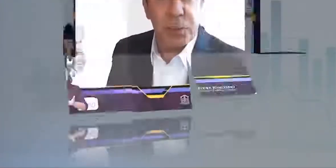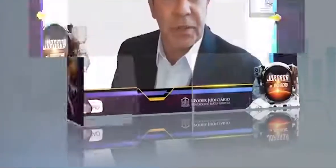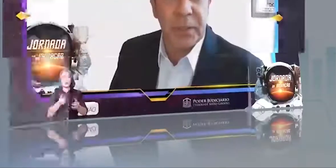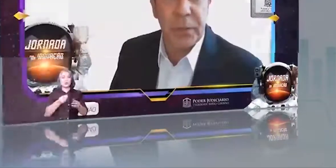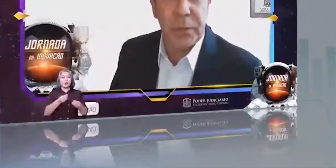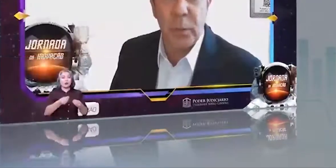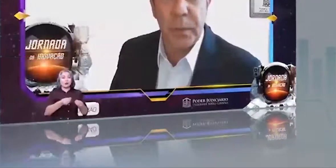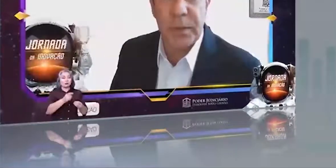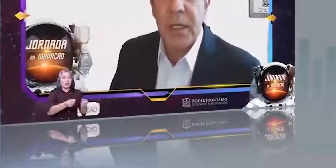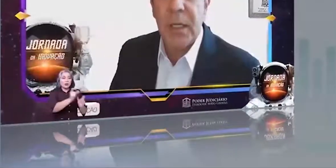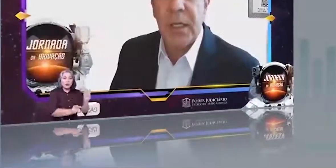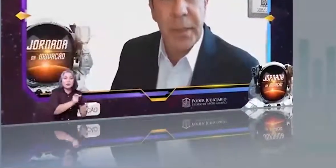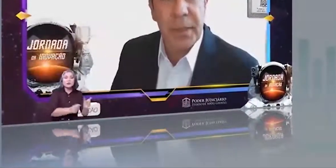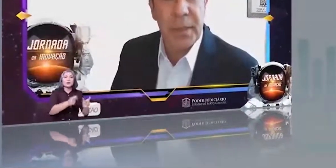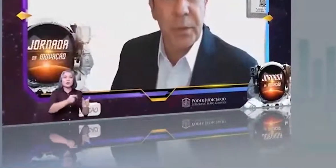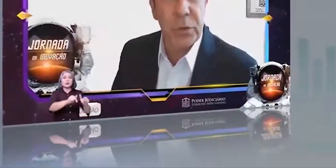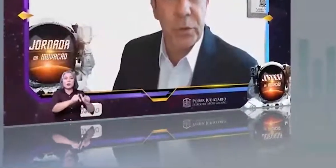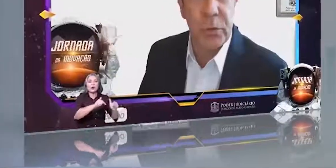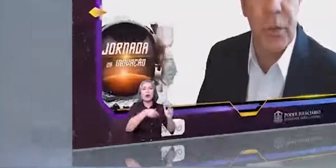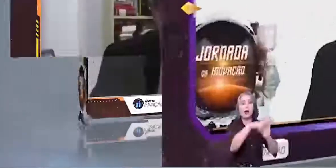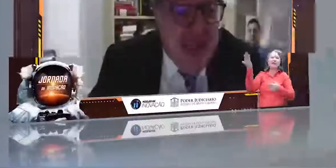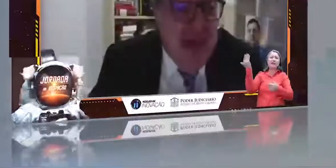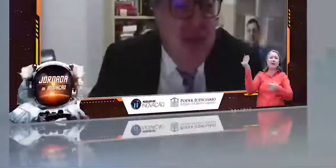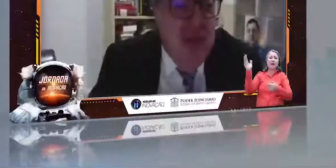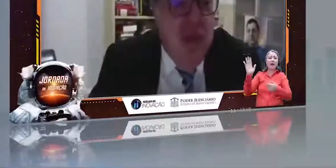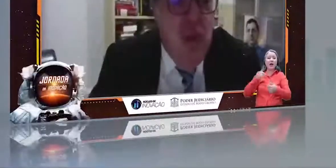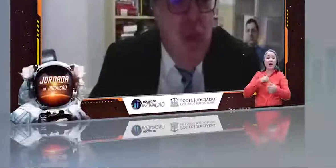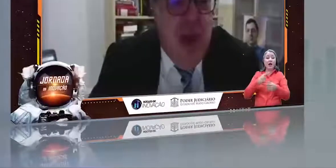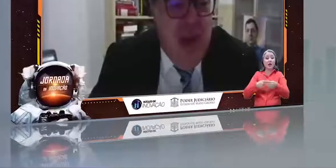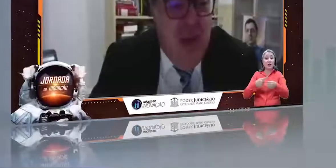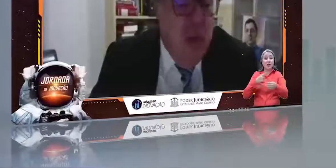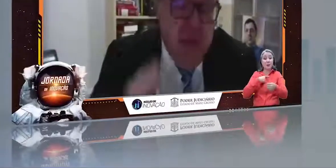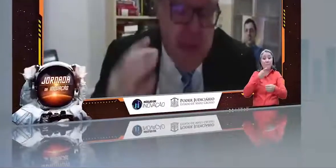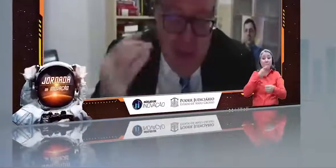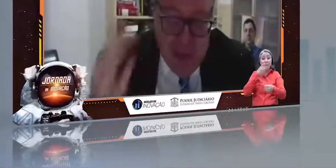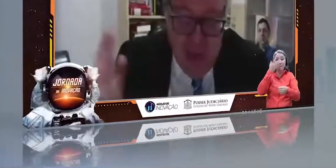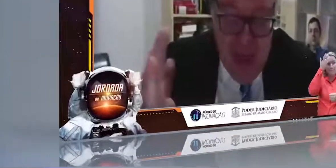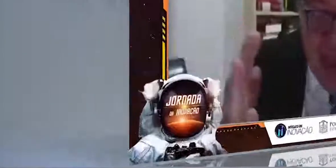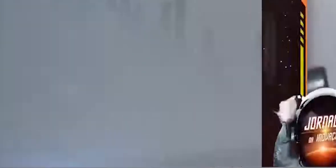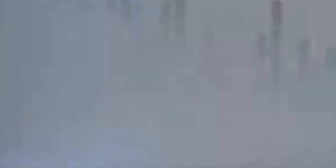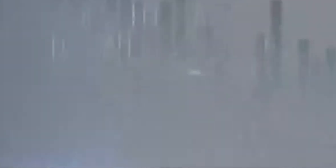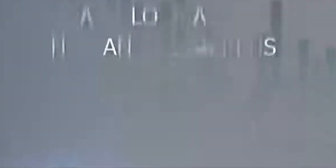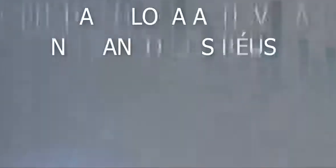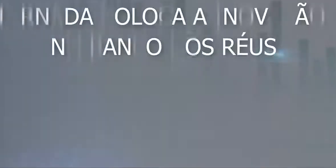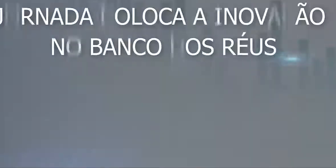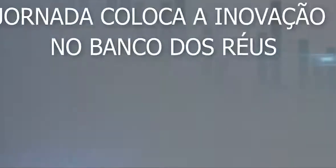profissionais de vários tribunais do país participaram do evento online.